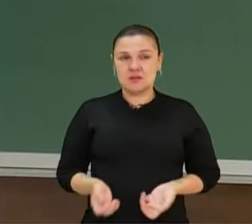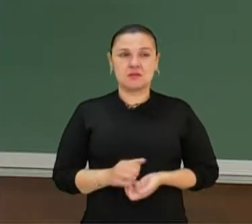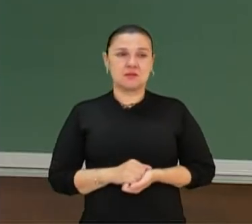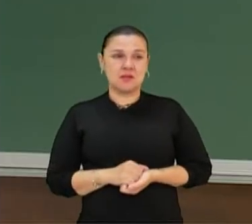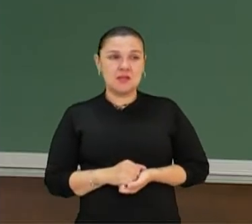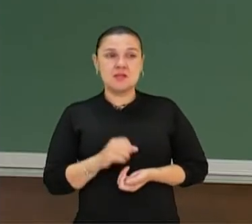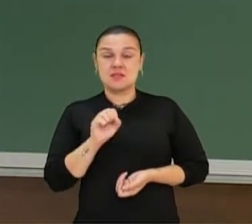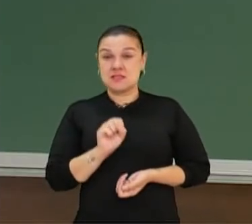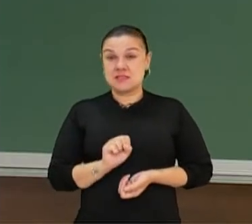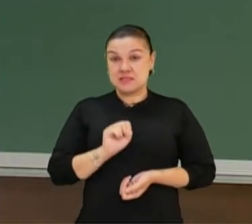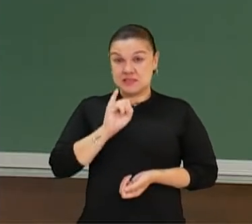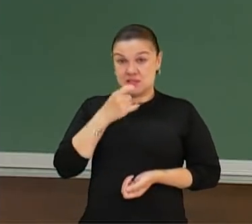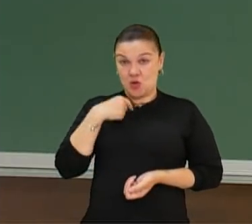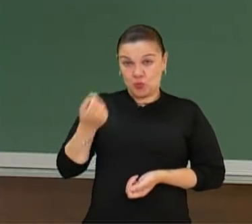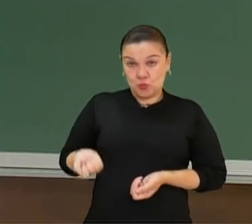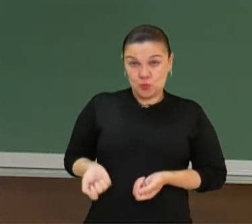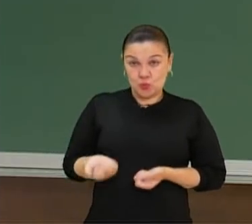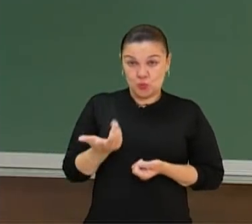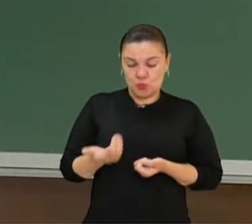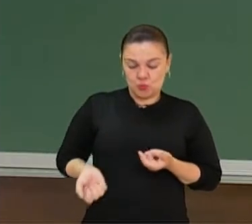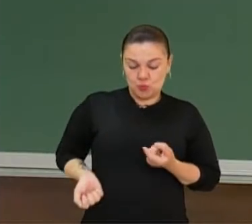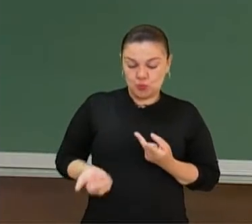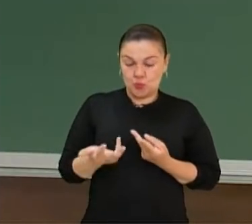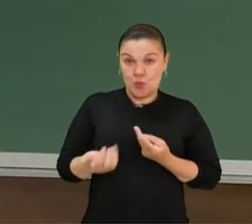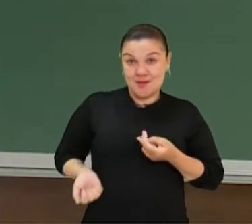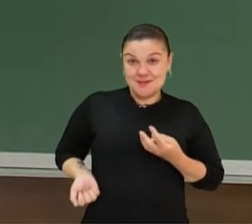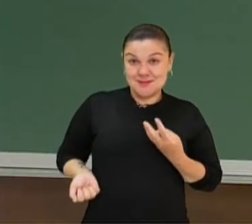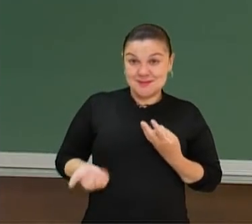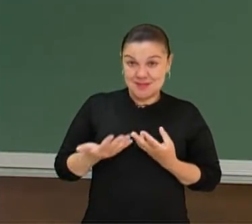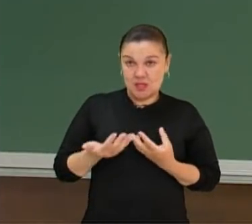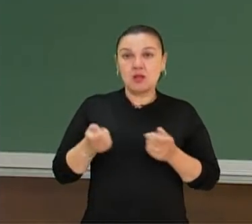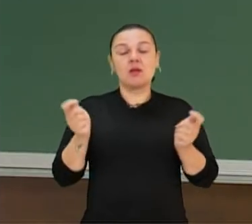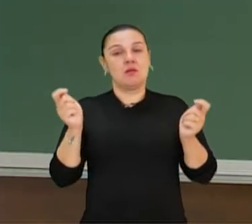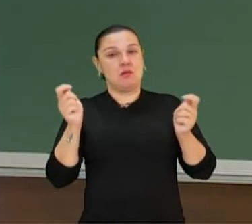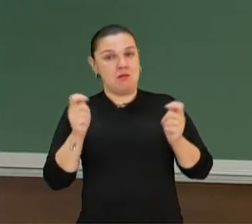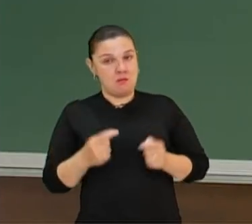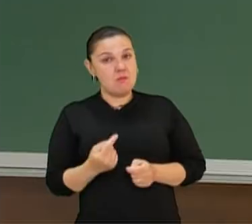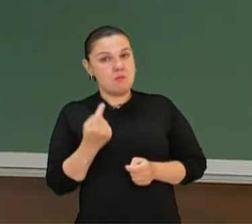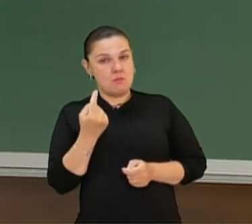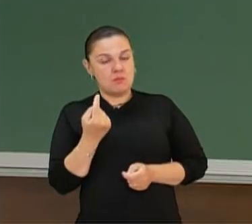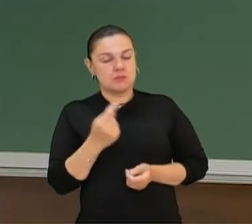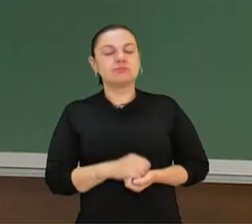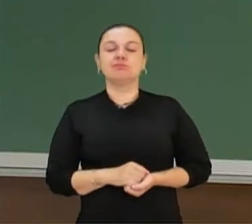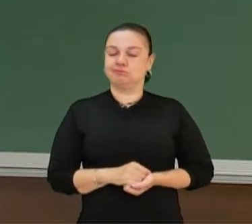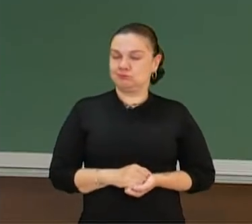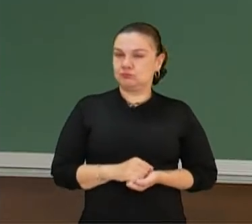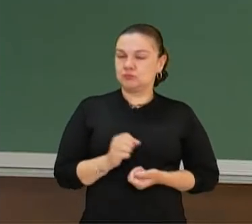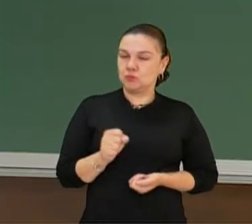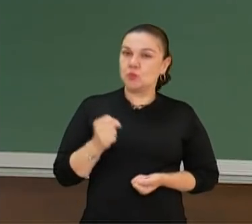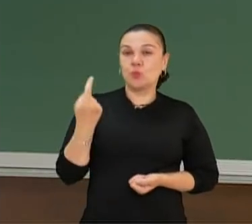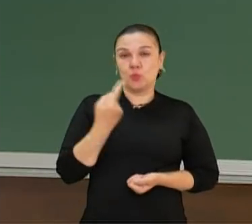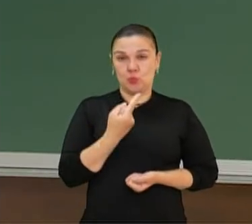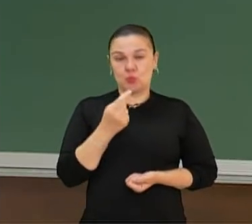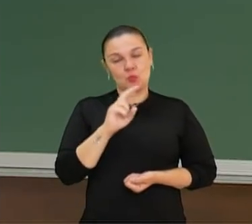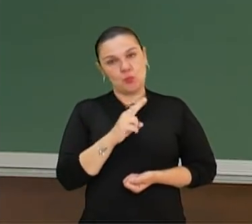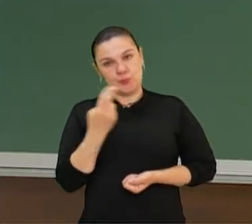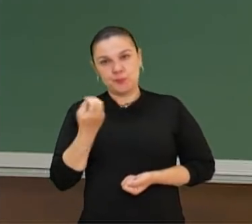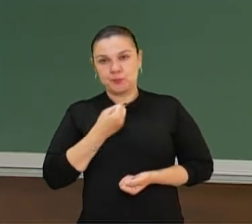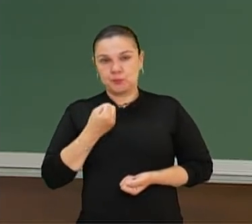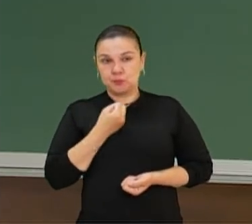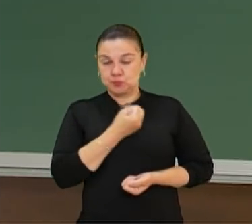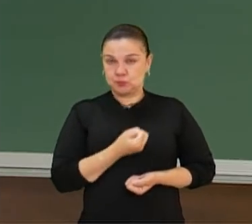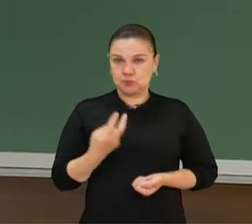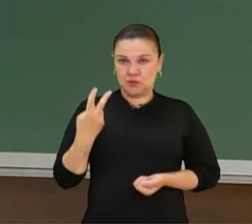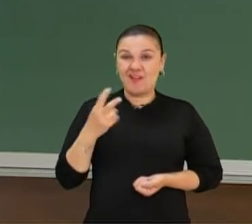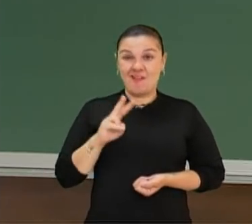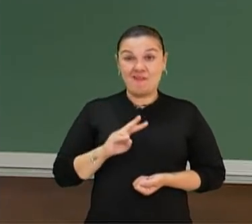eu jogar 3 vezes seguida o dado, há uma chance de sair ou o número 1 ou o número 2.